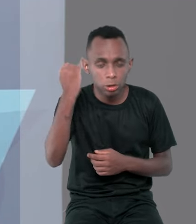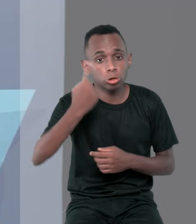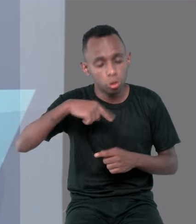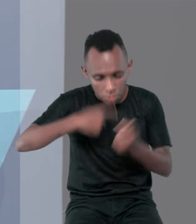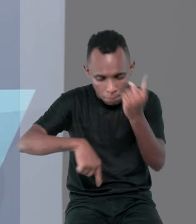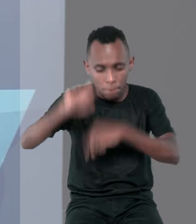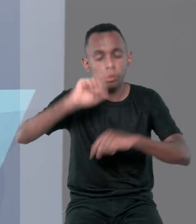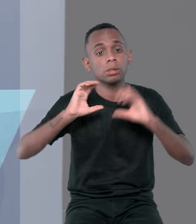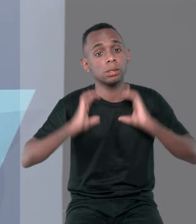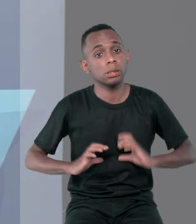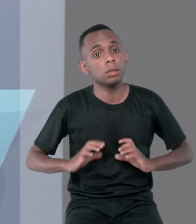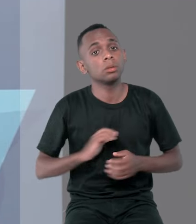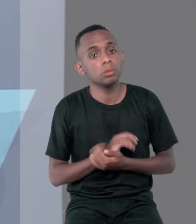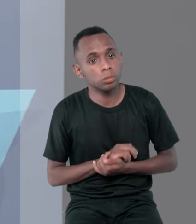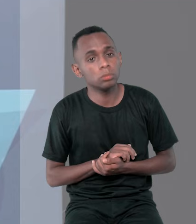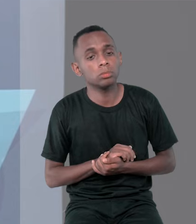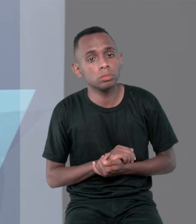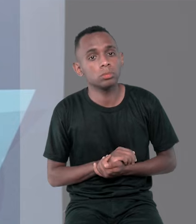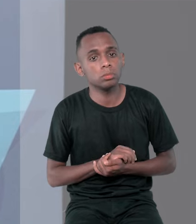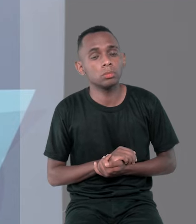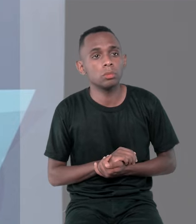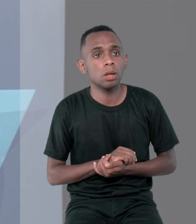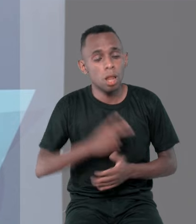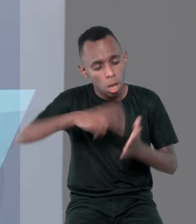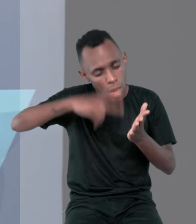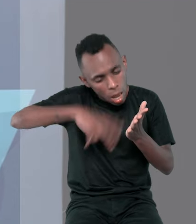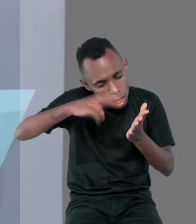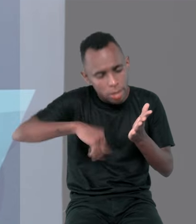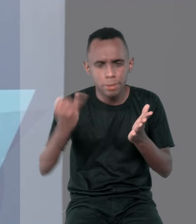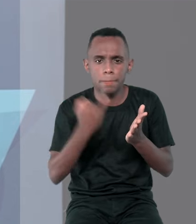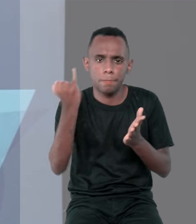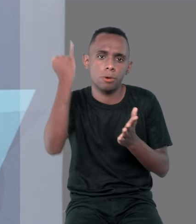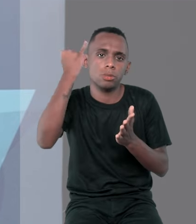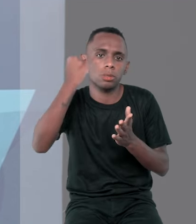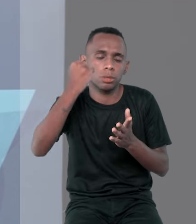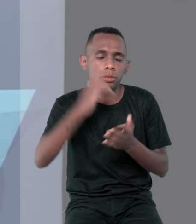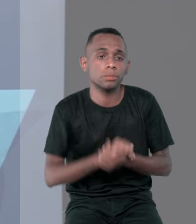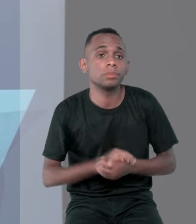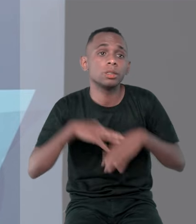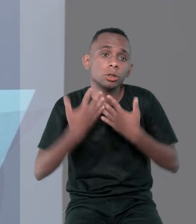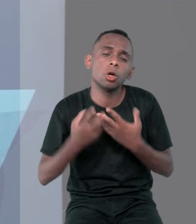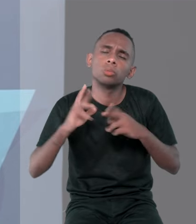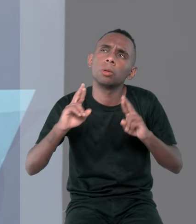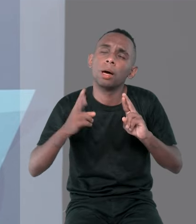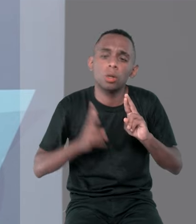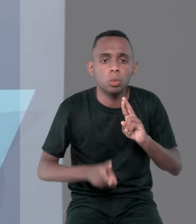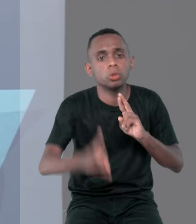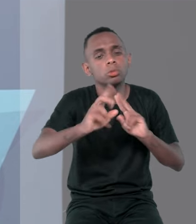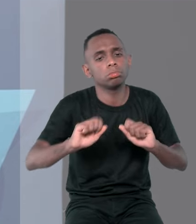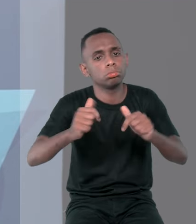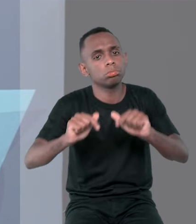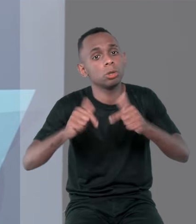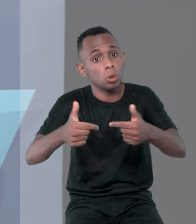torna cidadão justamente lendo, nos tornando leitores. Né? Então, que a gente continue aí nessa